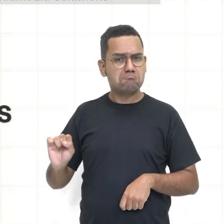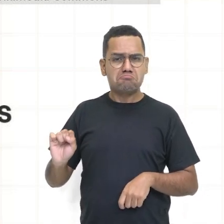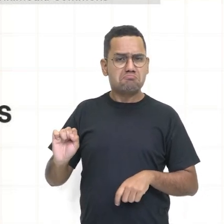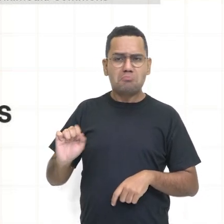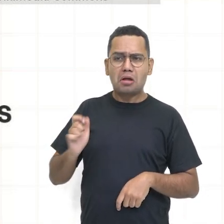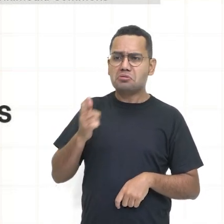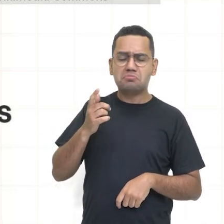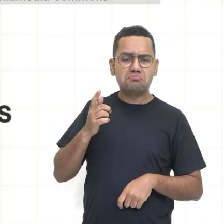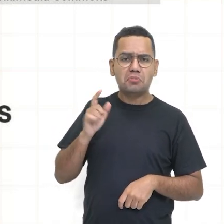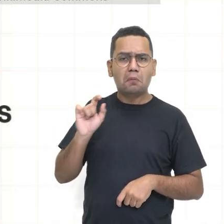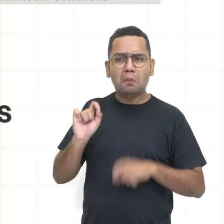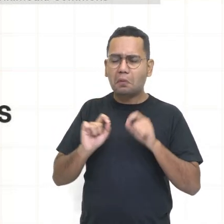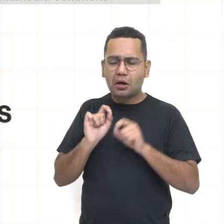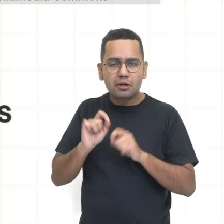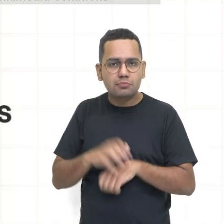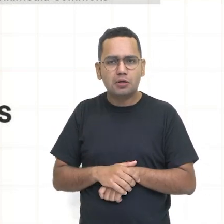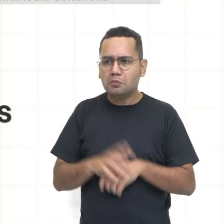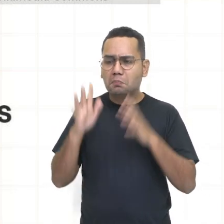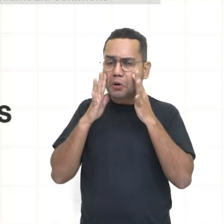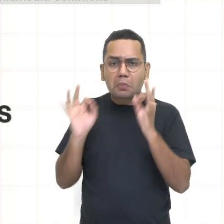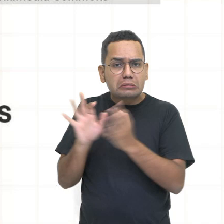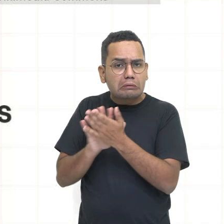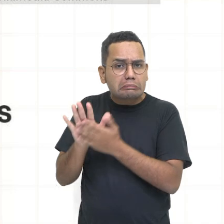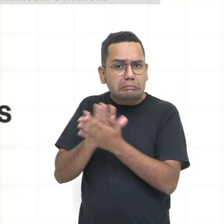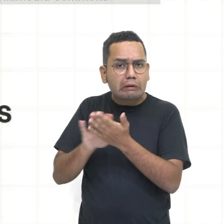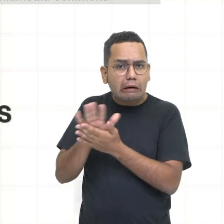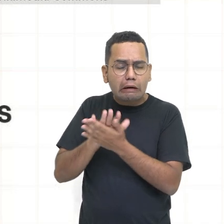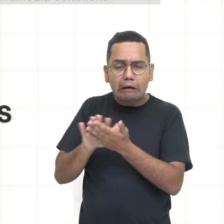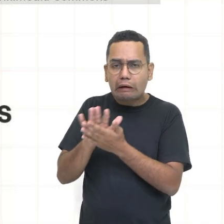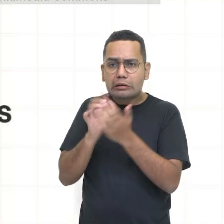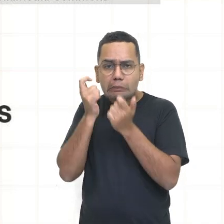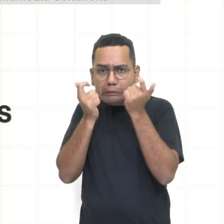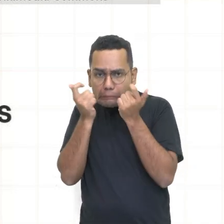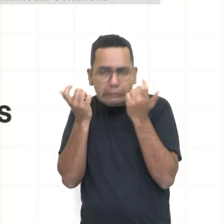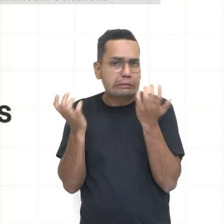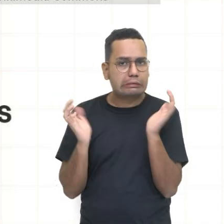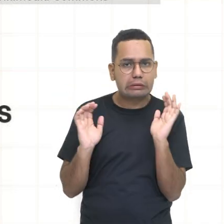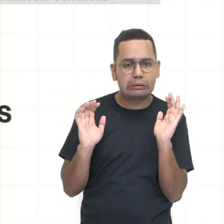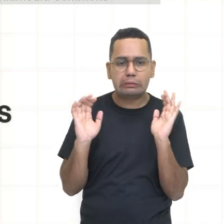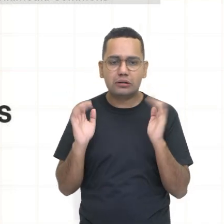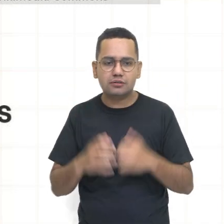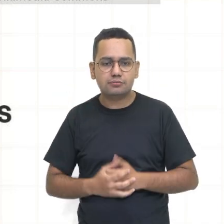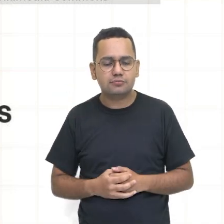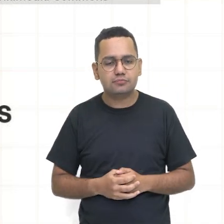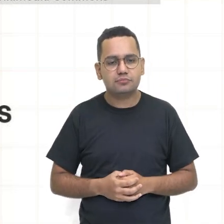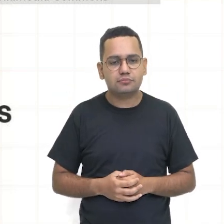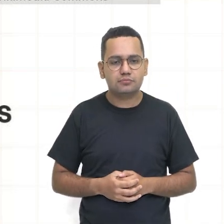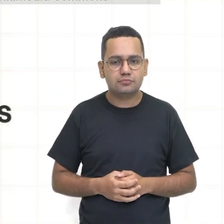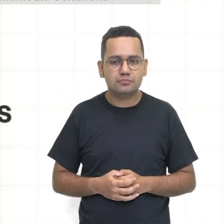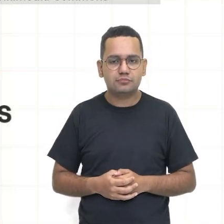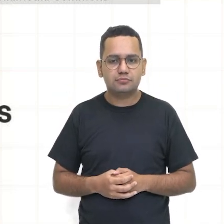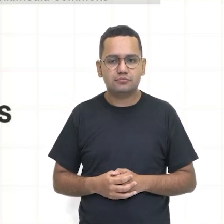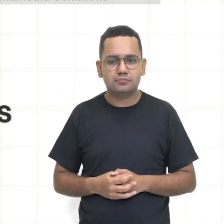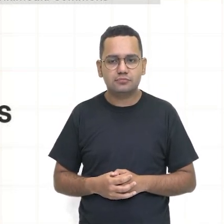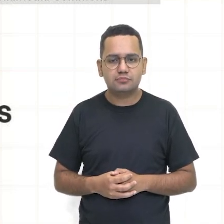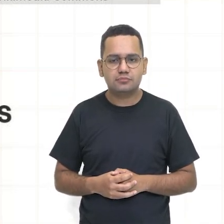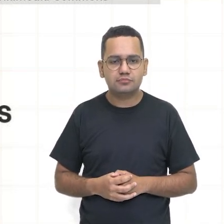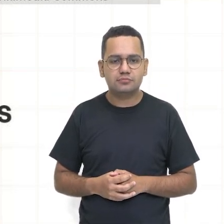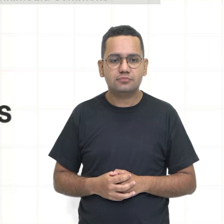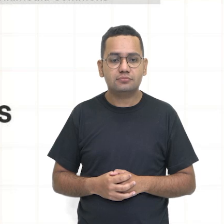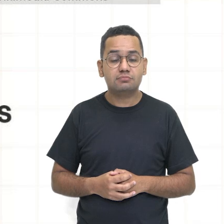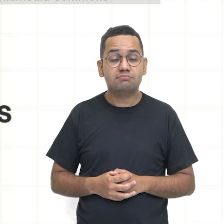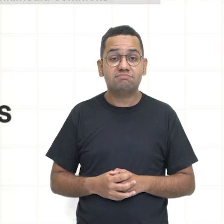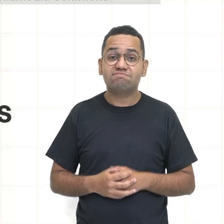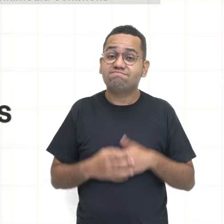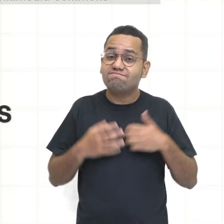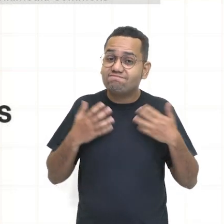relação às mobilizações que estavam acontecendo em suas fronteiras pelos alemães. E eles acabaram